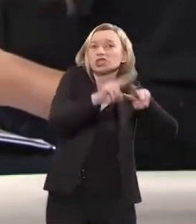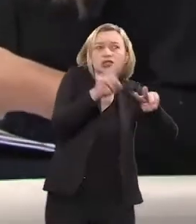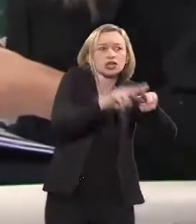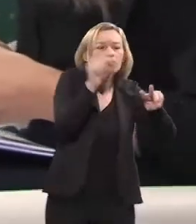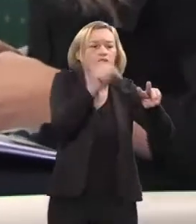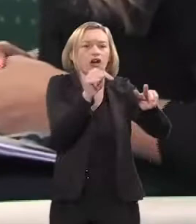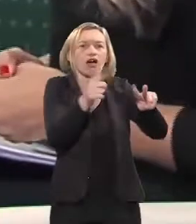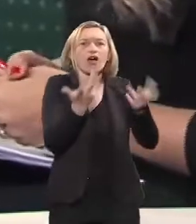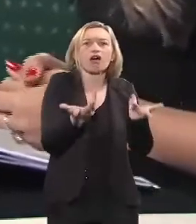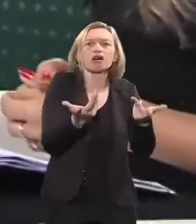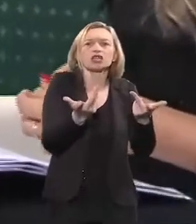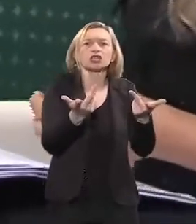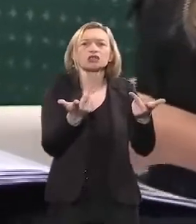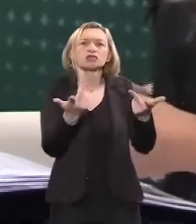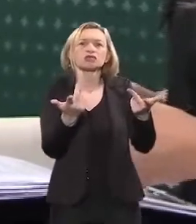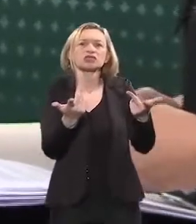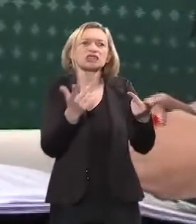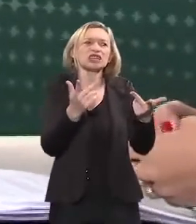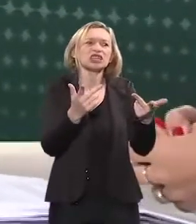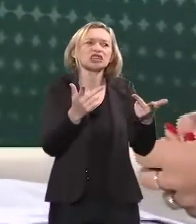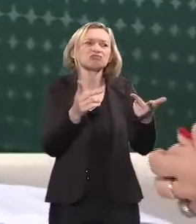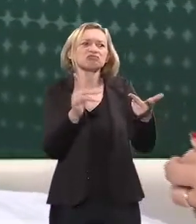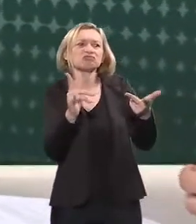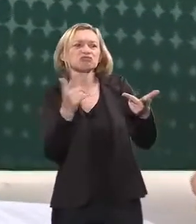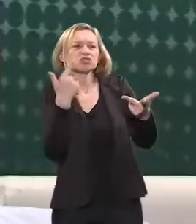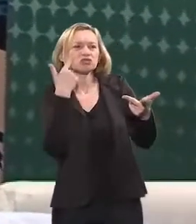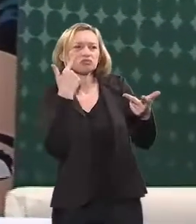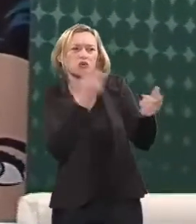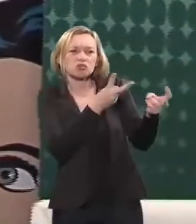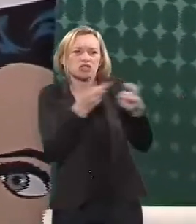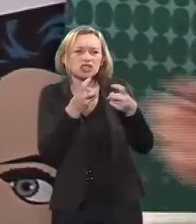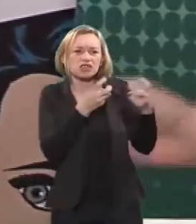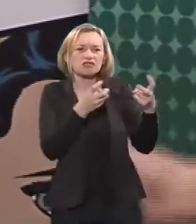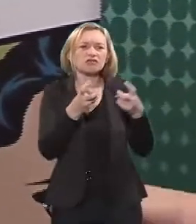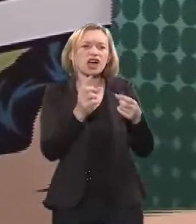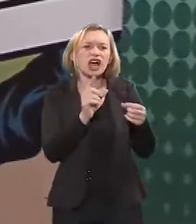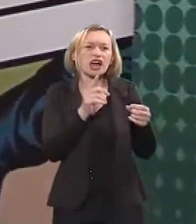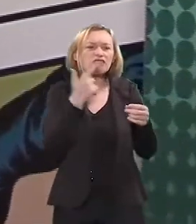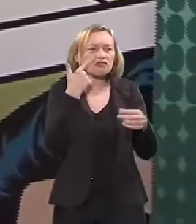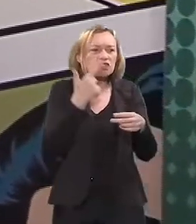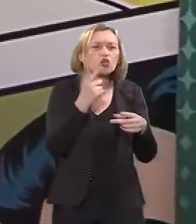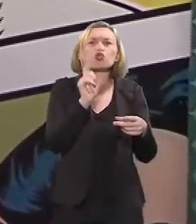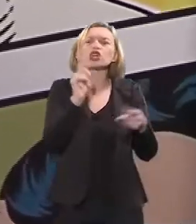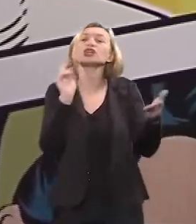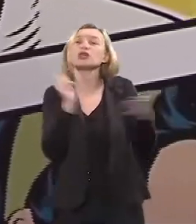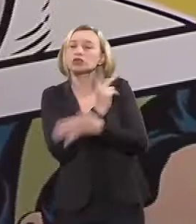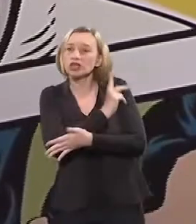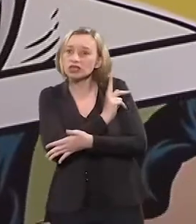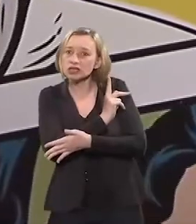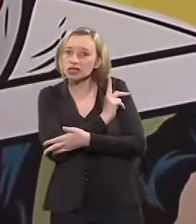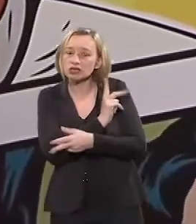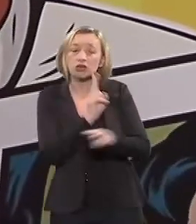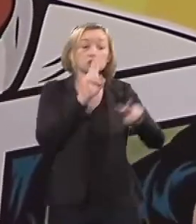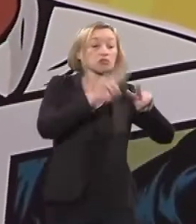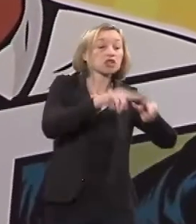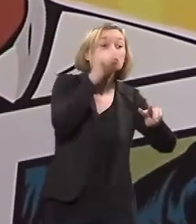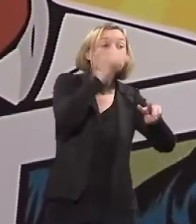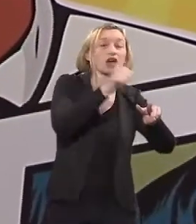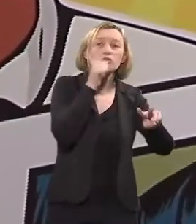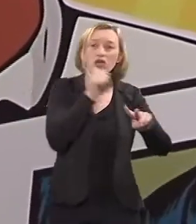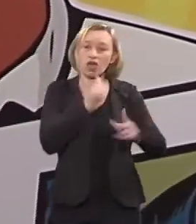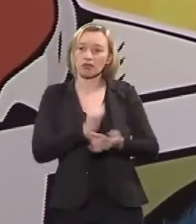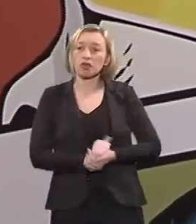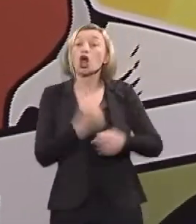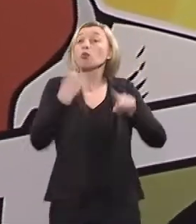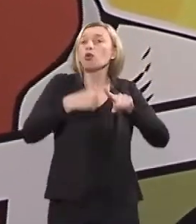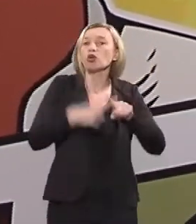sistema carcerário e falar em encarceramento sem fazer um recorte de gênero para enxergar o que está acontecendo com o aprisionamento